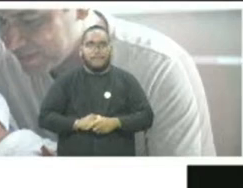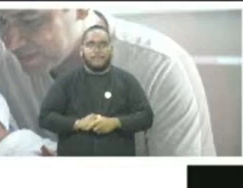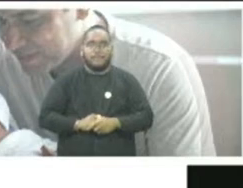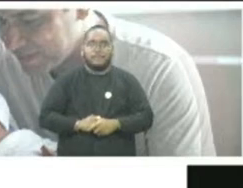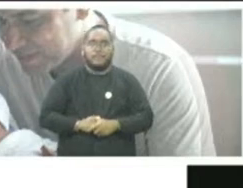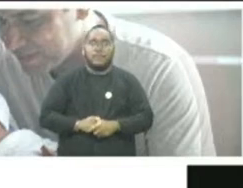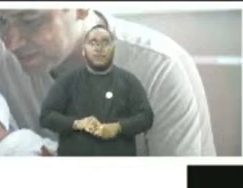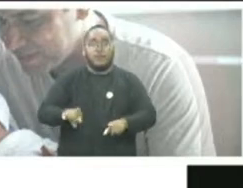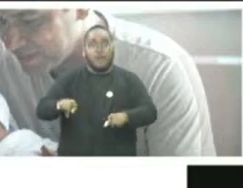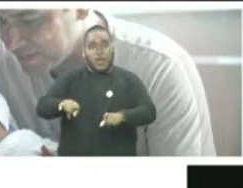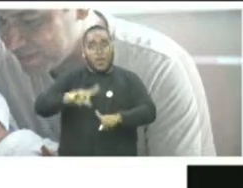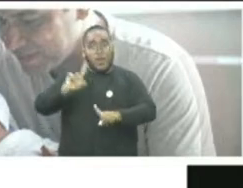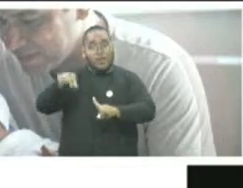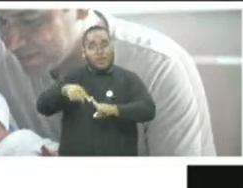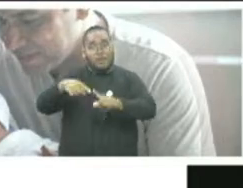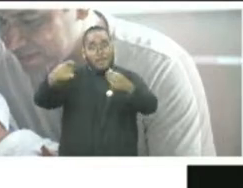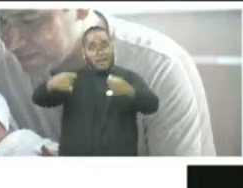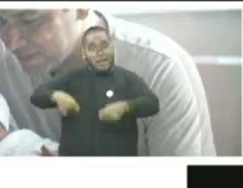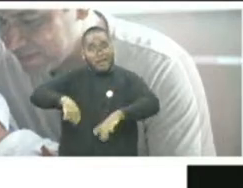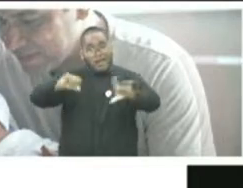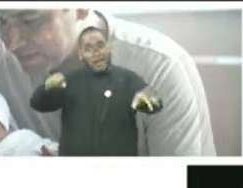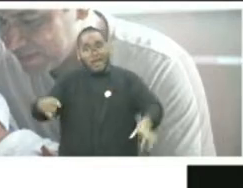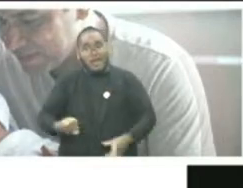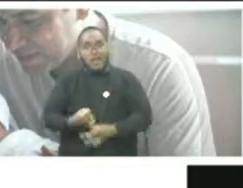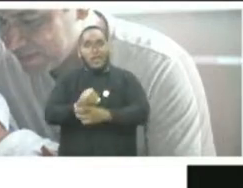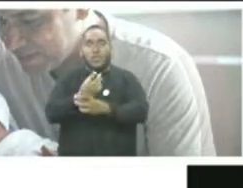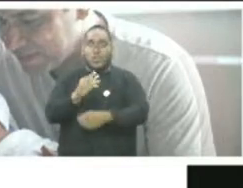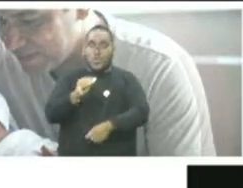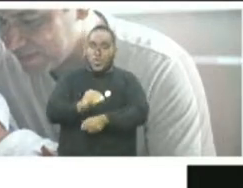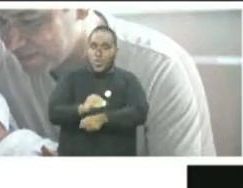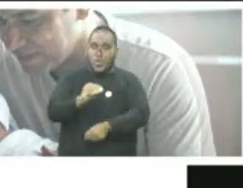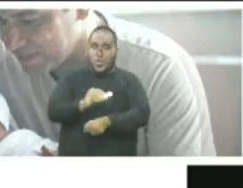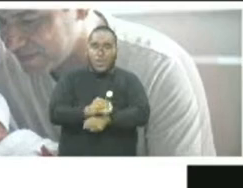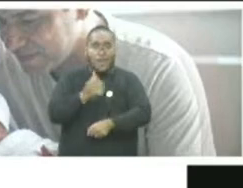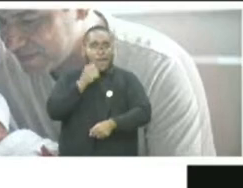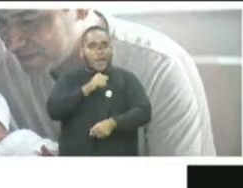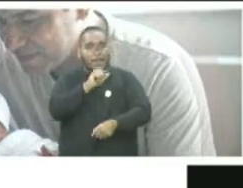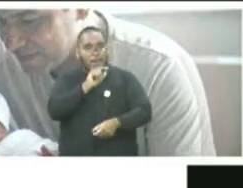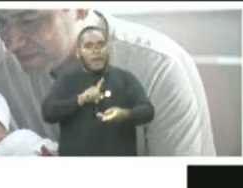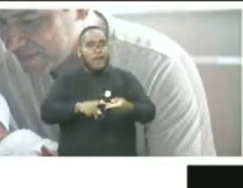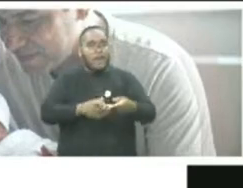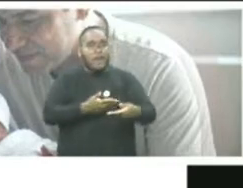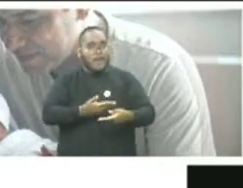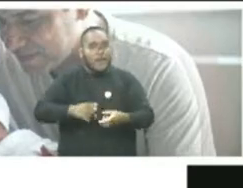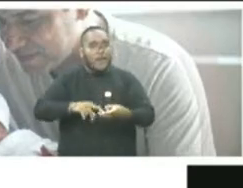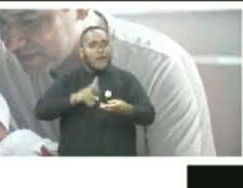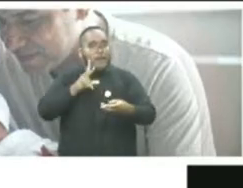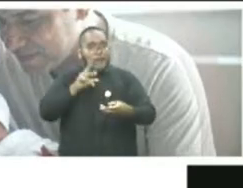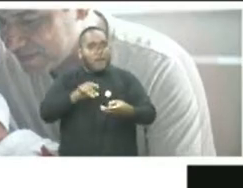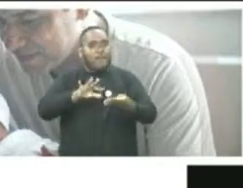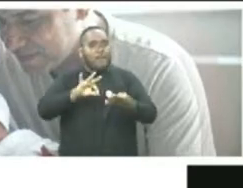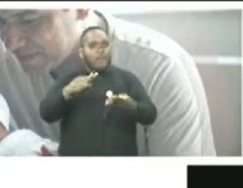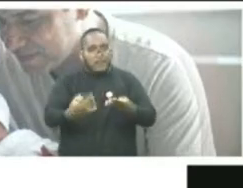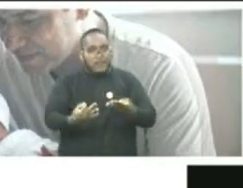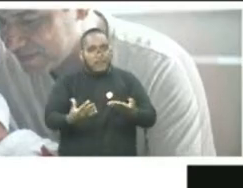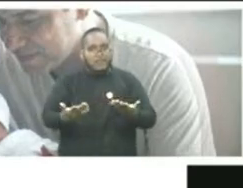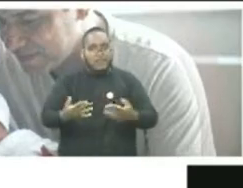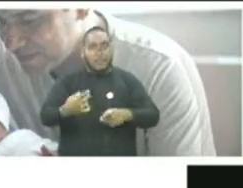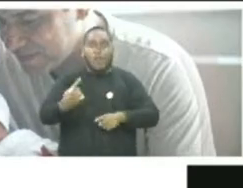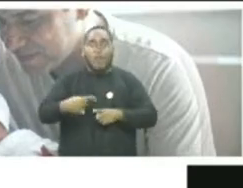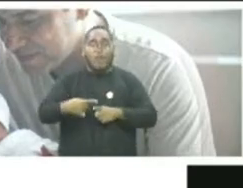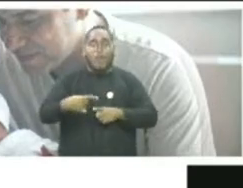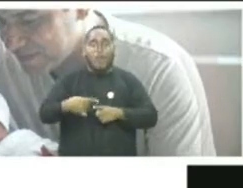cuidado canguru para a mãe, para o bebê, para o pai, para a família. Porque as evidências,